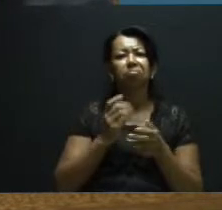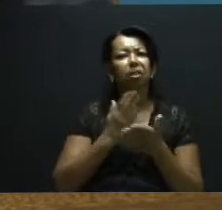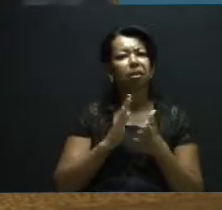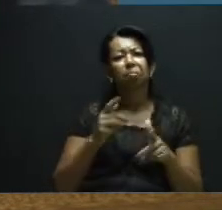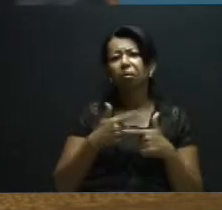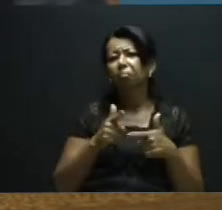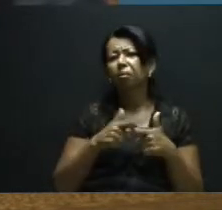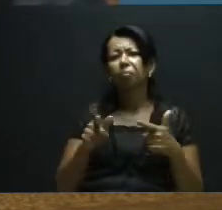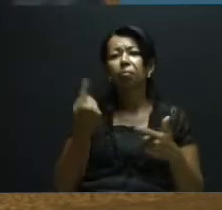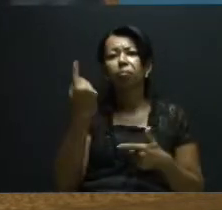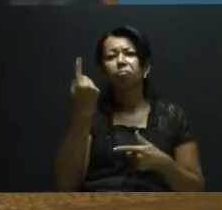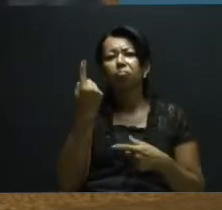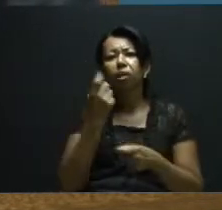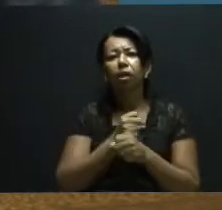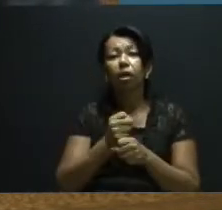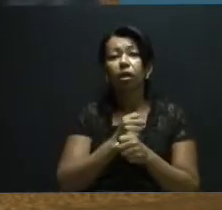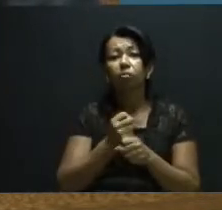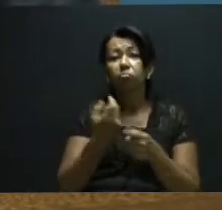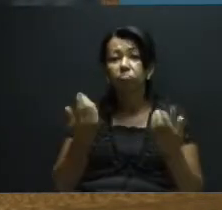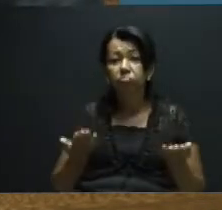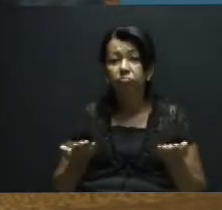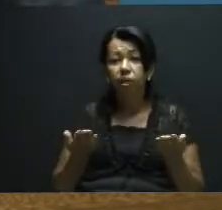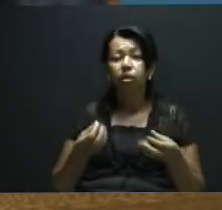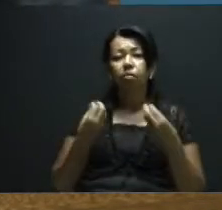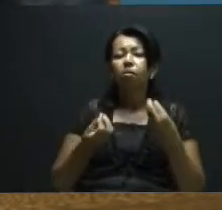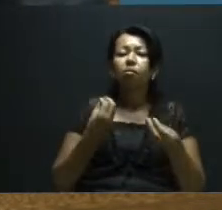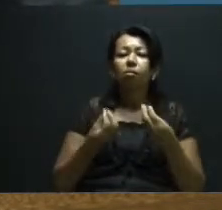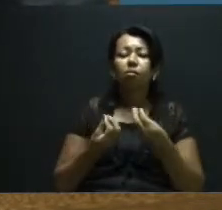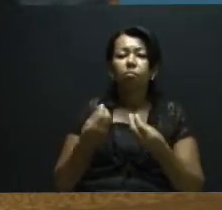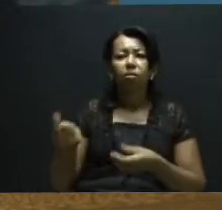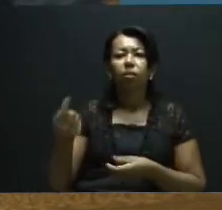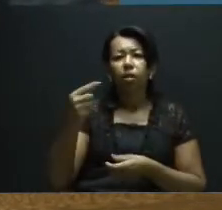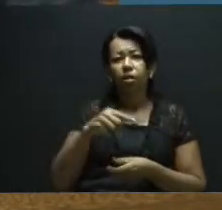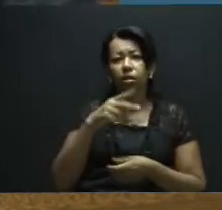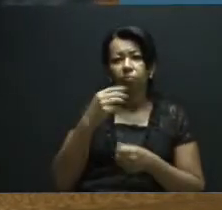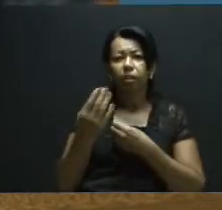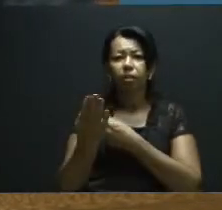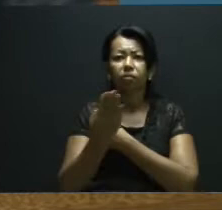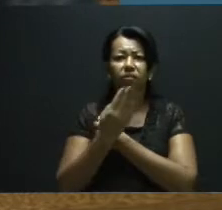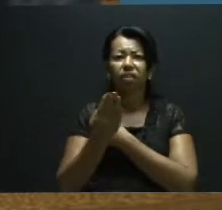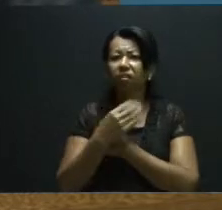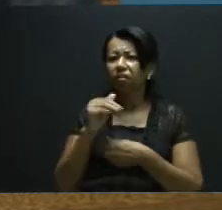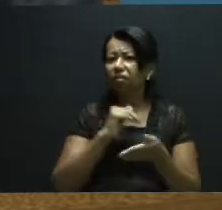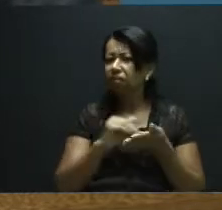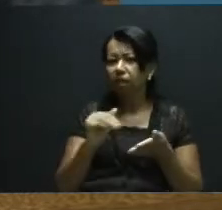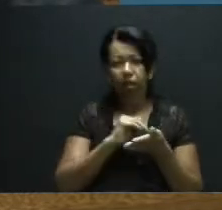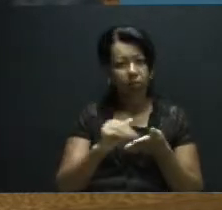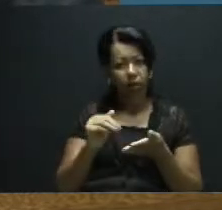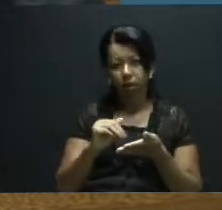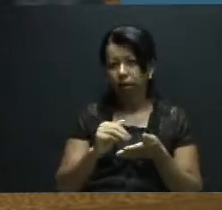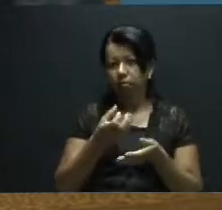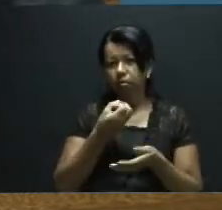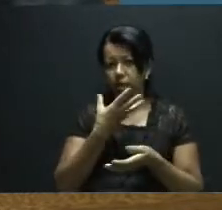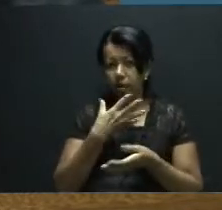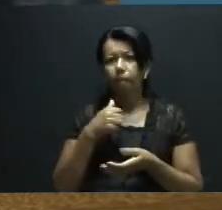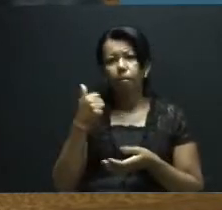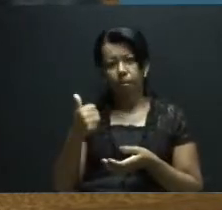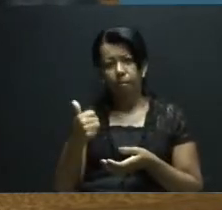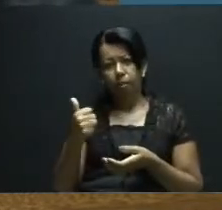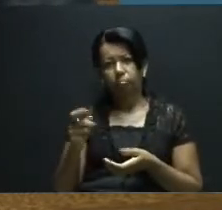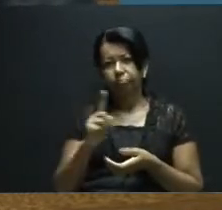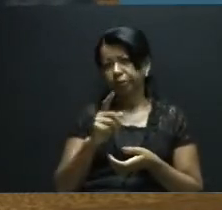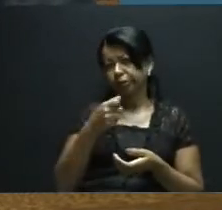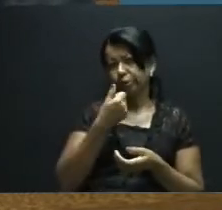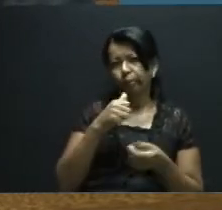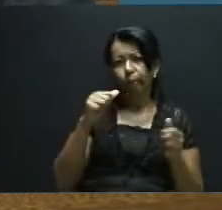um ano e que dizer um ano então é assim eu não tô aqui pra também defender secretário quando o carro é bom é bom quando é bom a gente tem que falar